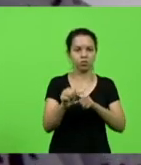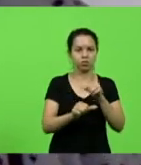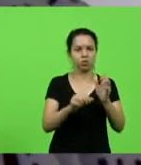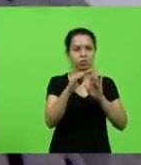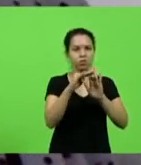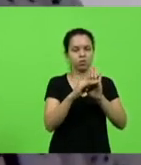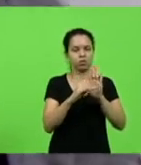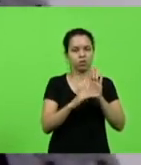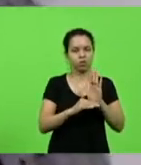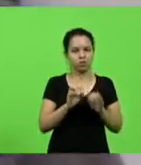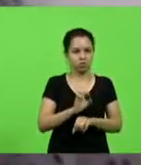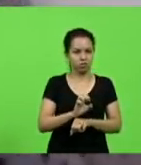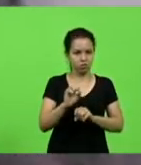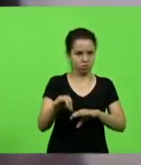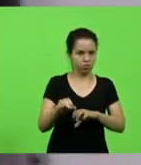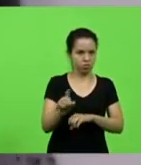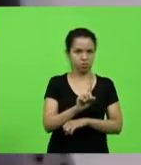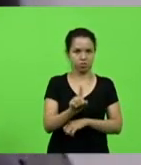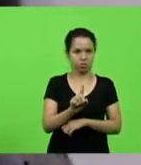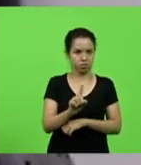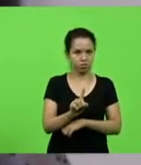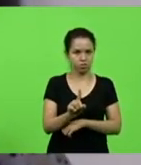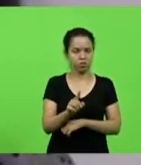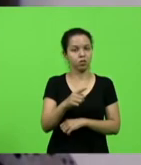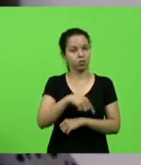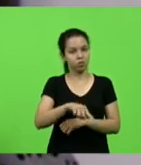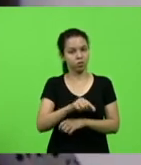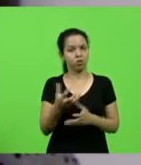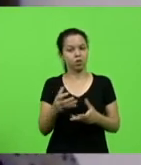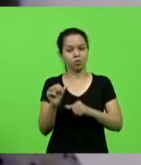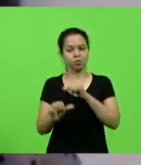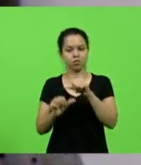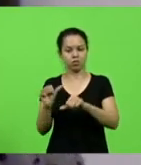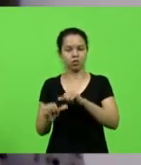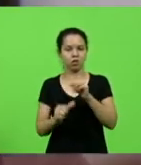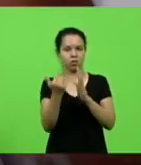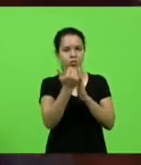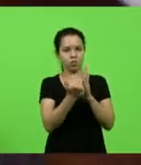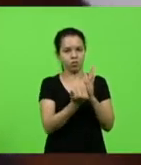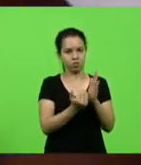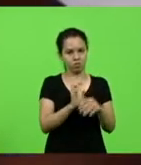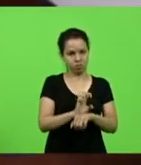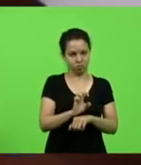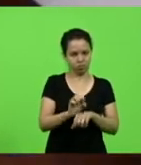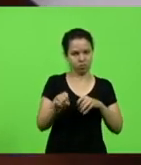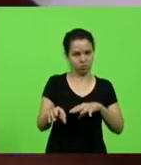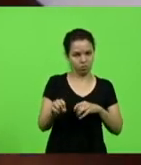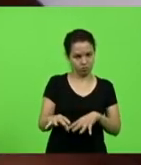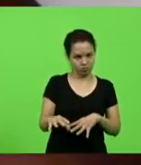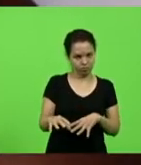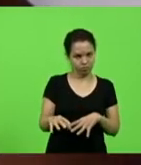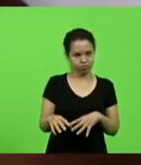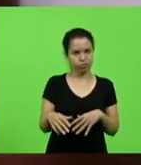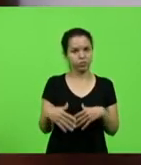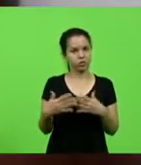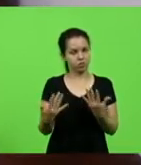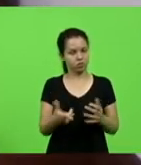Estadual de Educação. E nós queremos mexer no nosso Plano Estadual de Educação. Gente, o